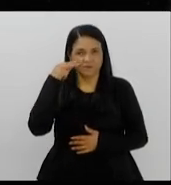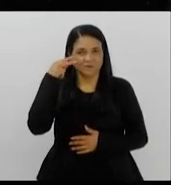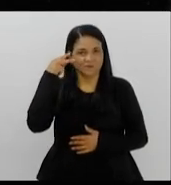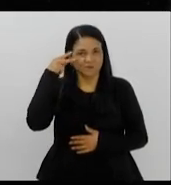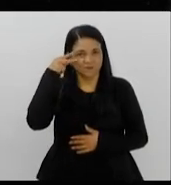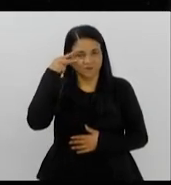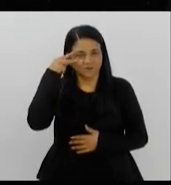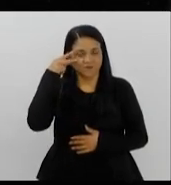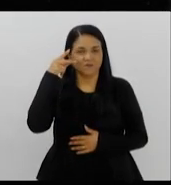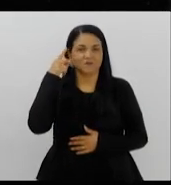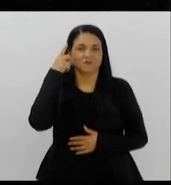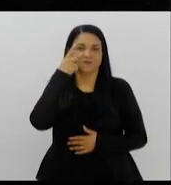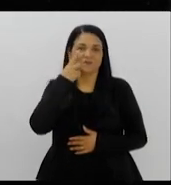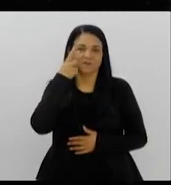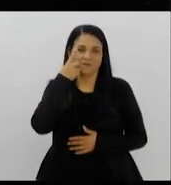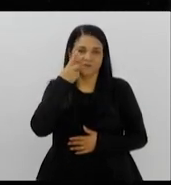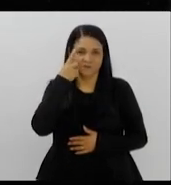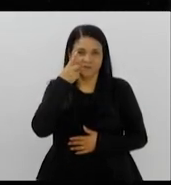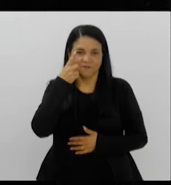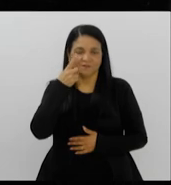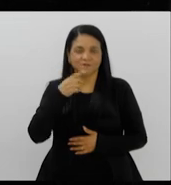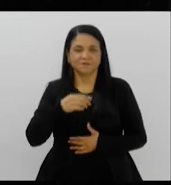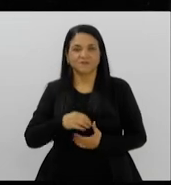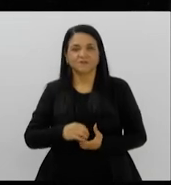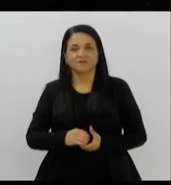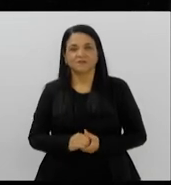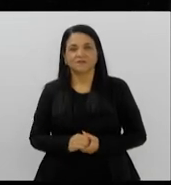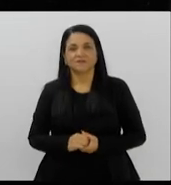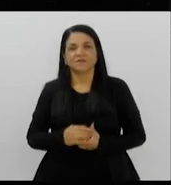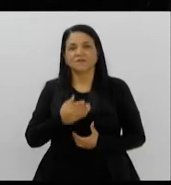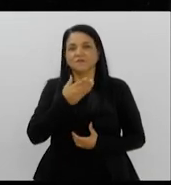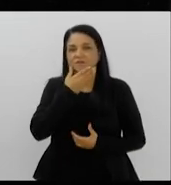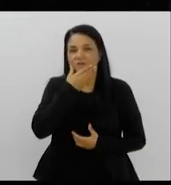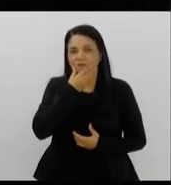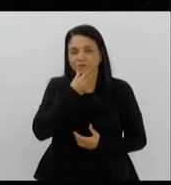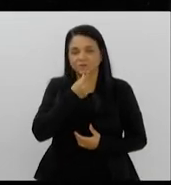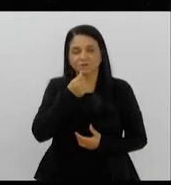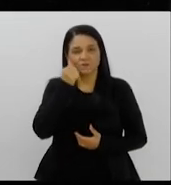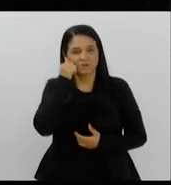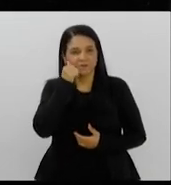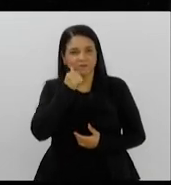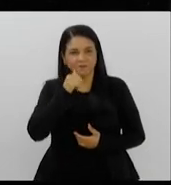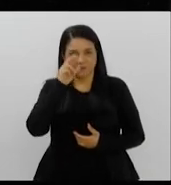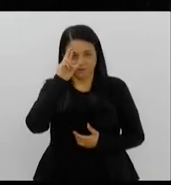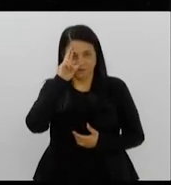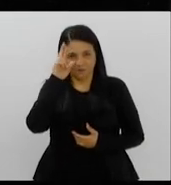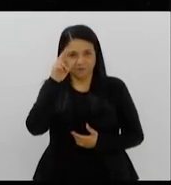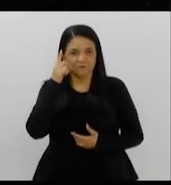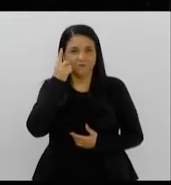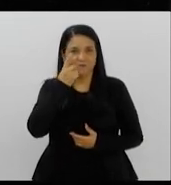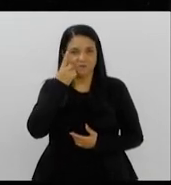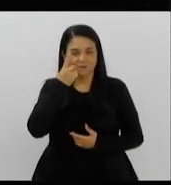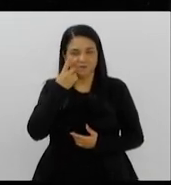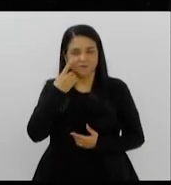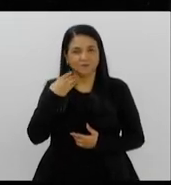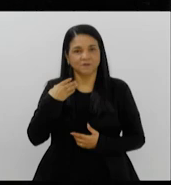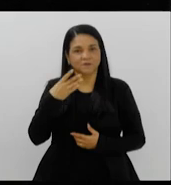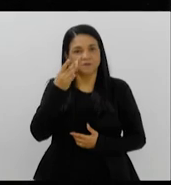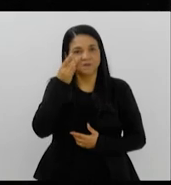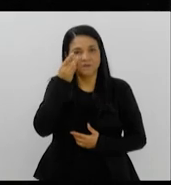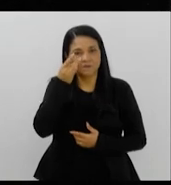deputada Tia Ju, senhoras e senhores deputados presentes,